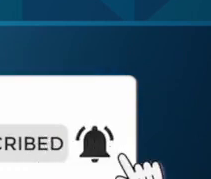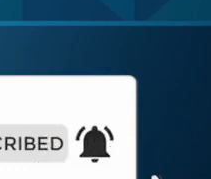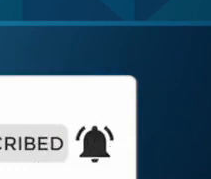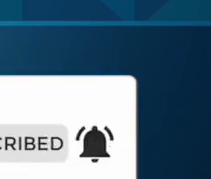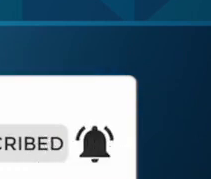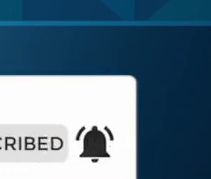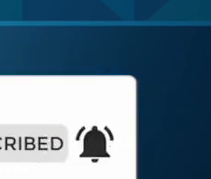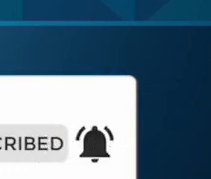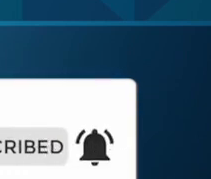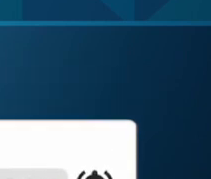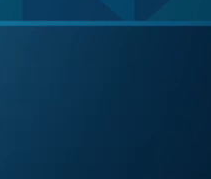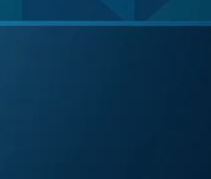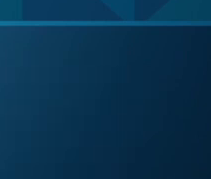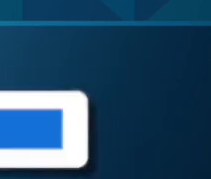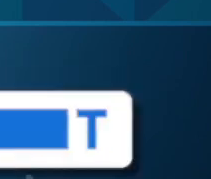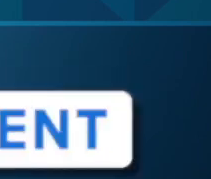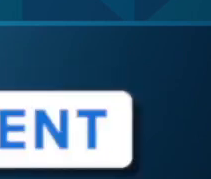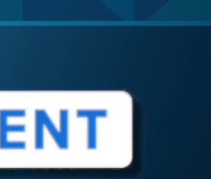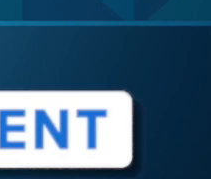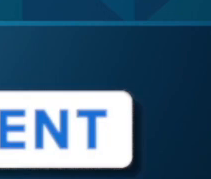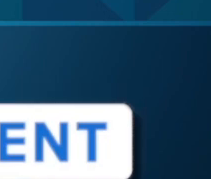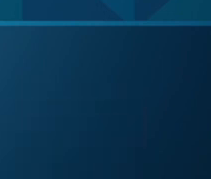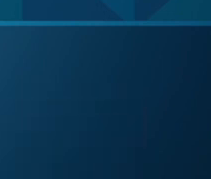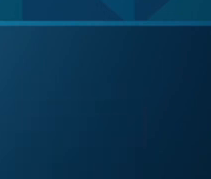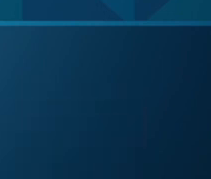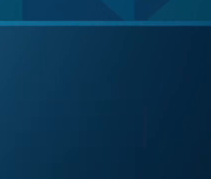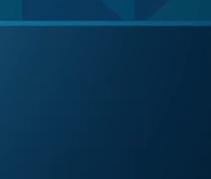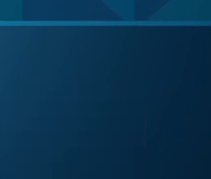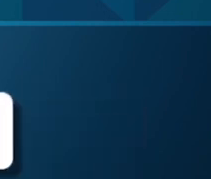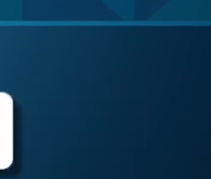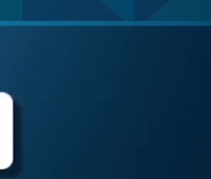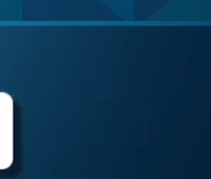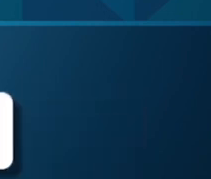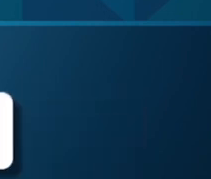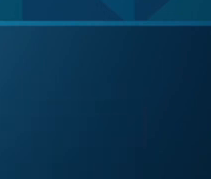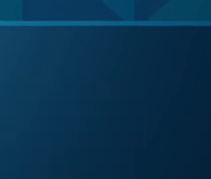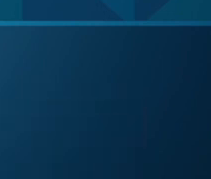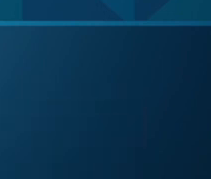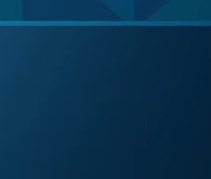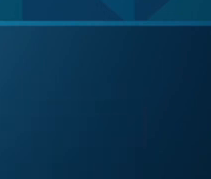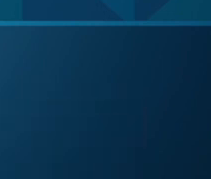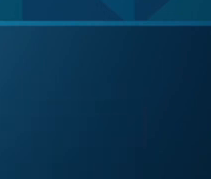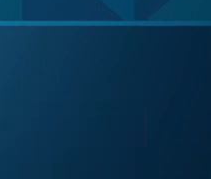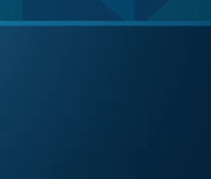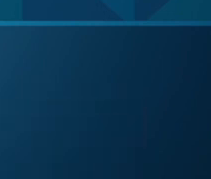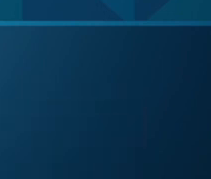hanehan botão notificação. Fo comentário, no fahetutan, va media social siraseluk.